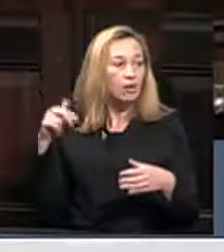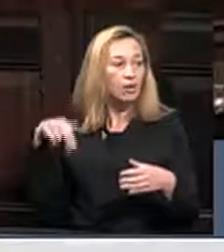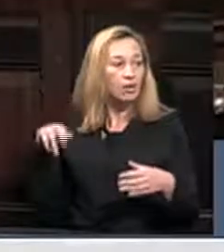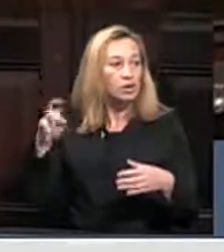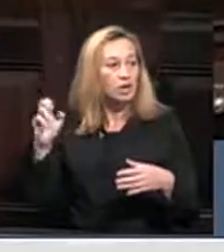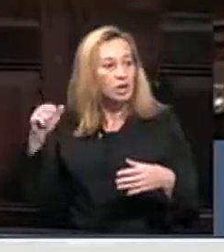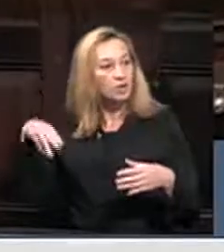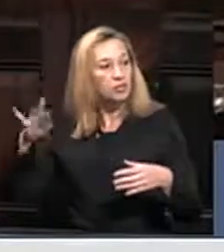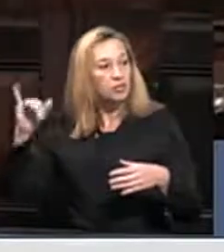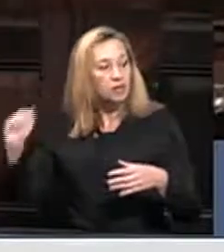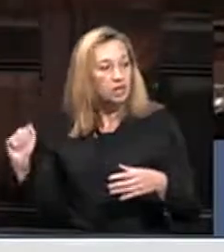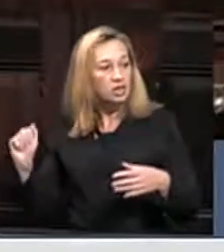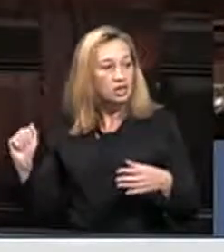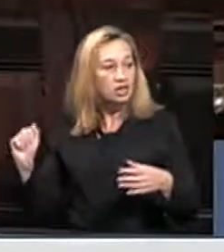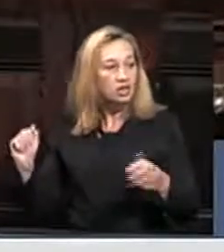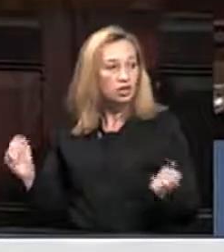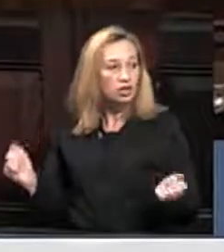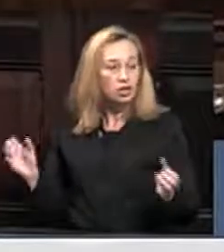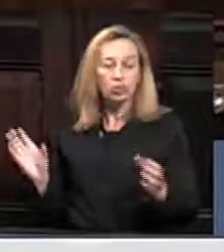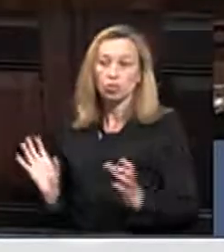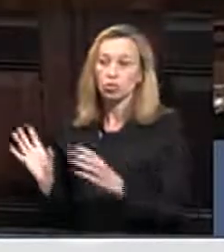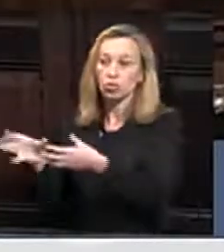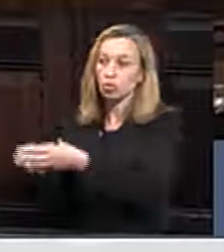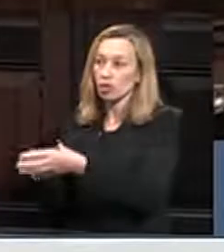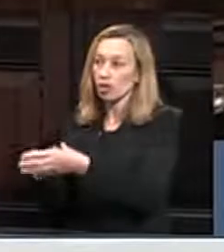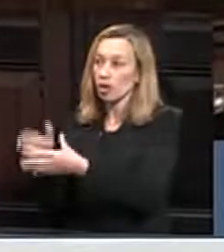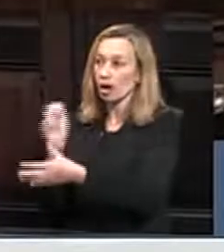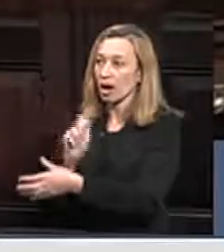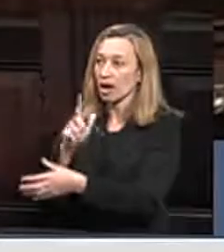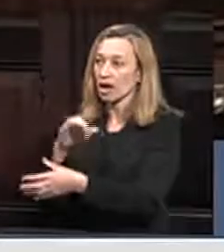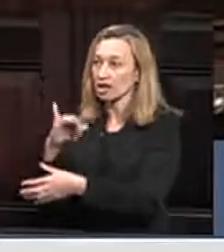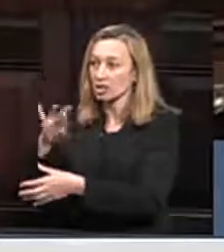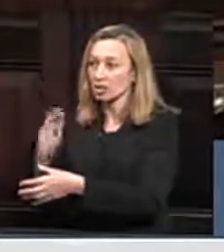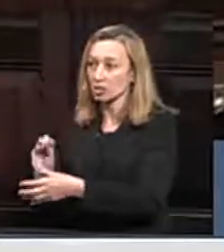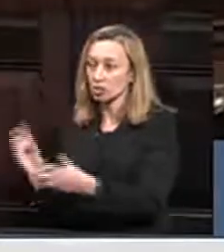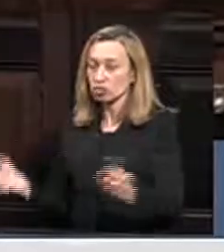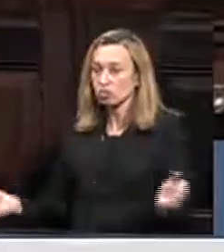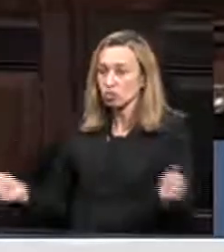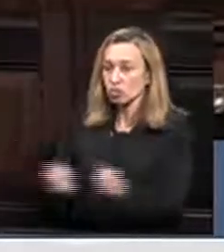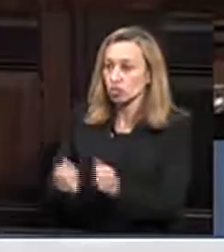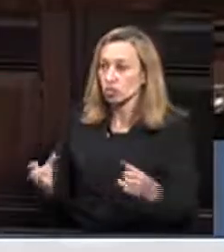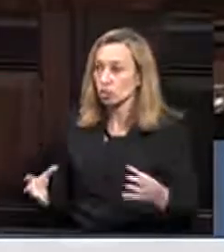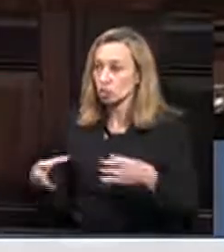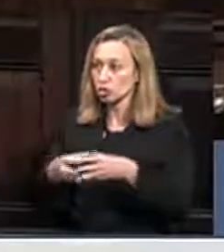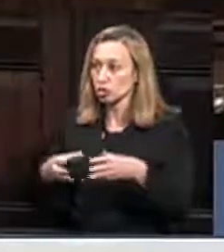grupo do Aécio. Também fomos contrários, em